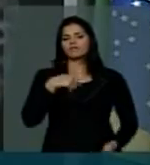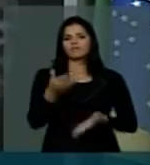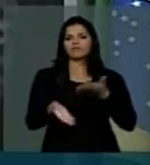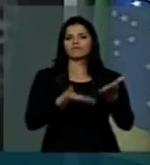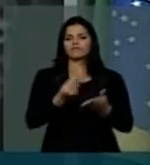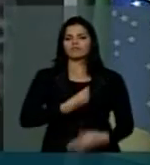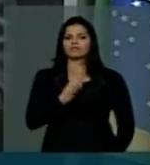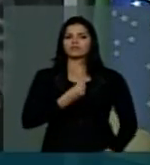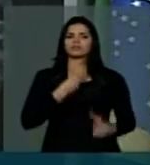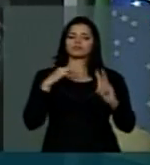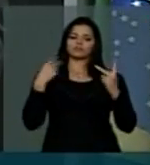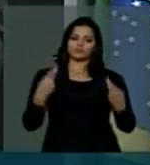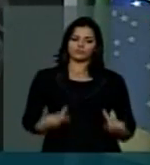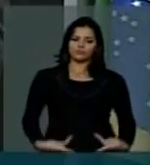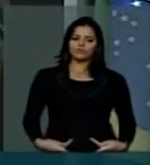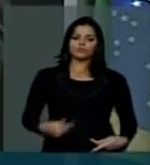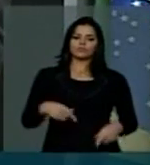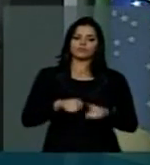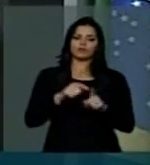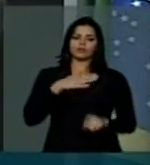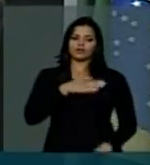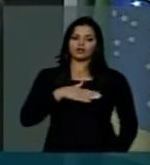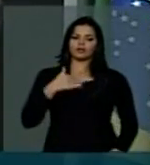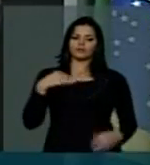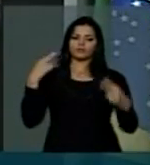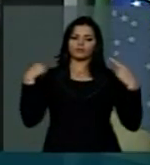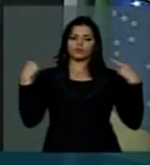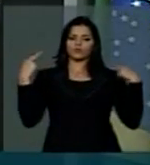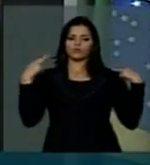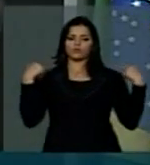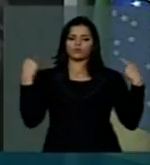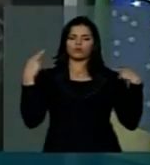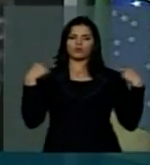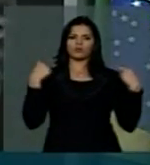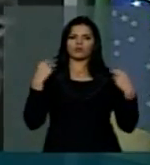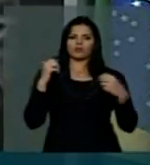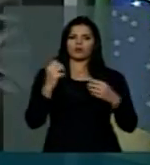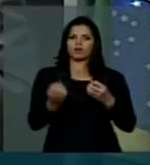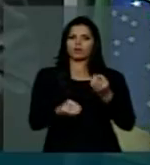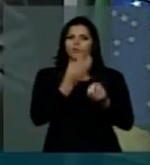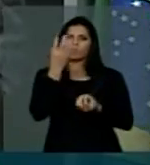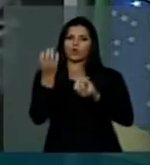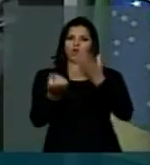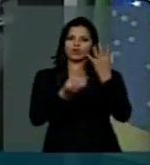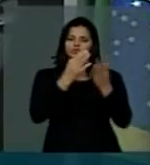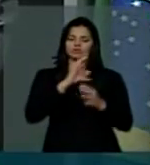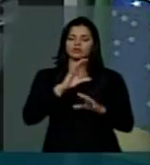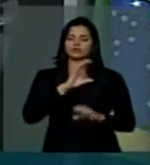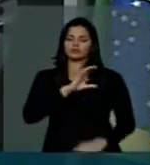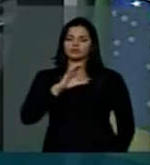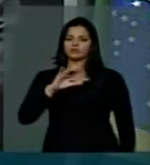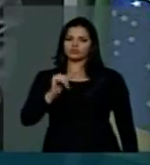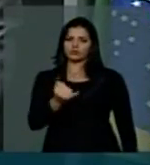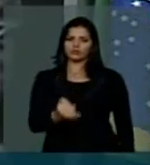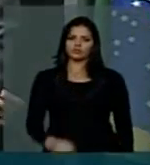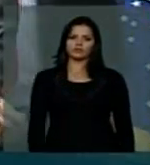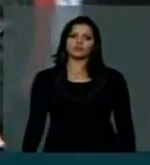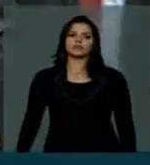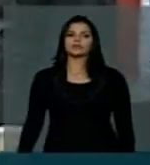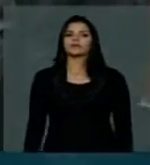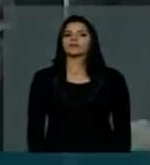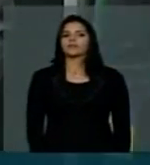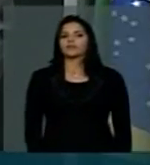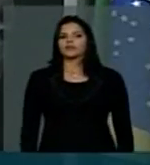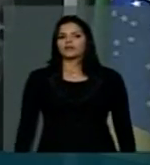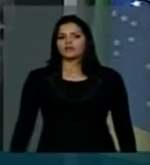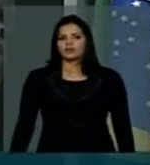vidas humanas, o nosso querido motorista de ambulância. A Comissão de Constituição e Justiça da Câmara dos